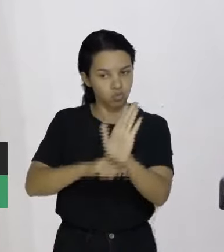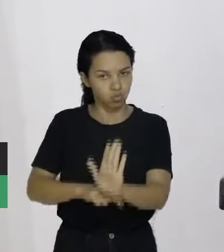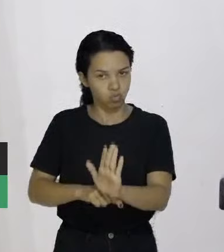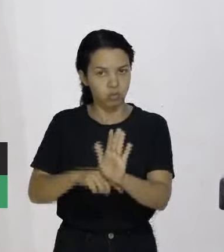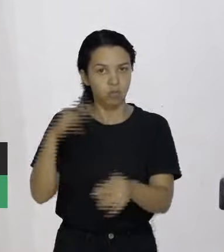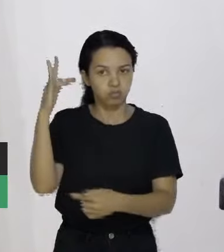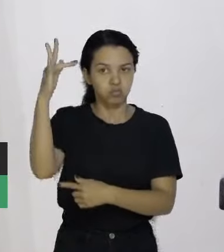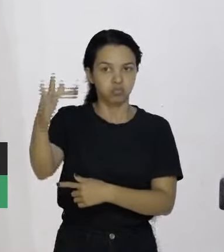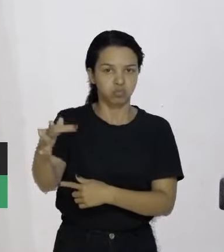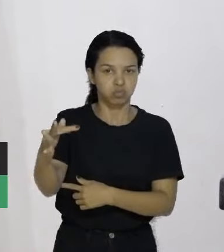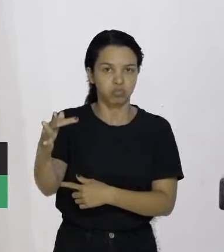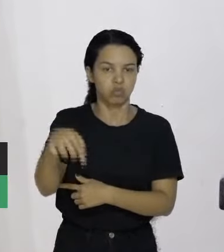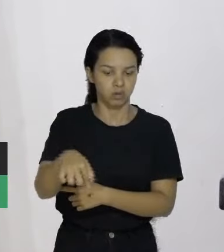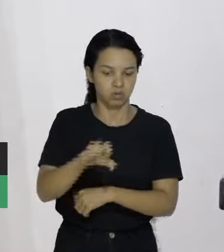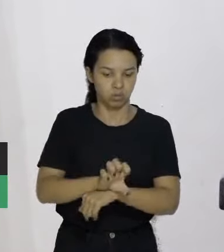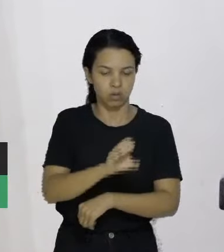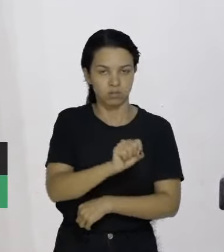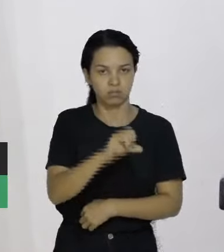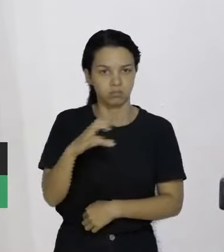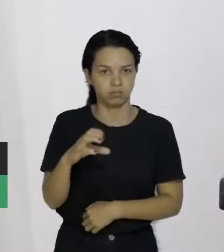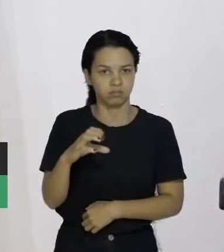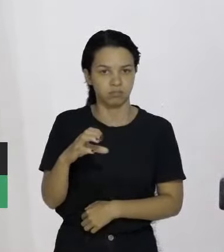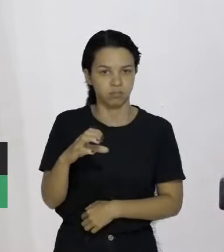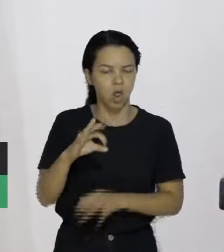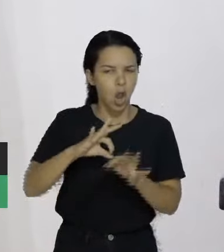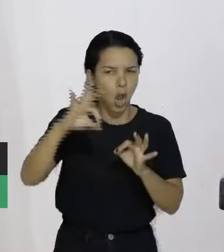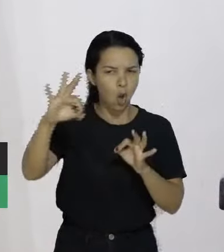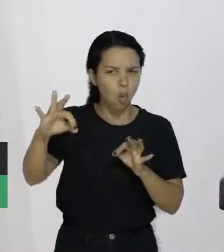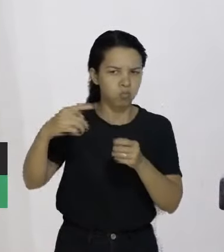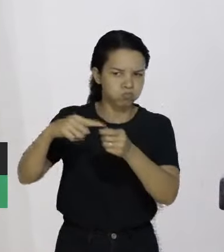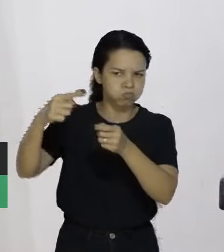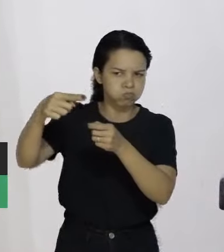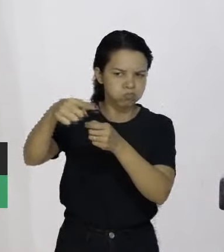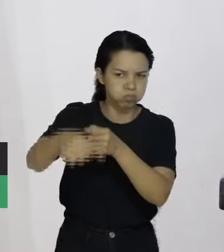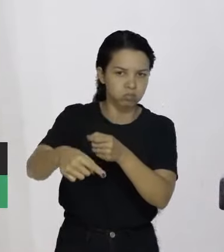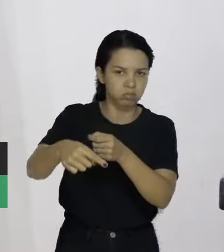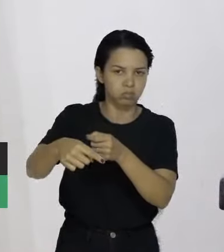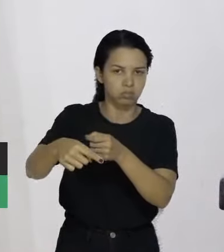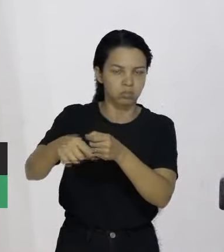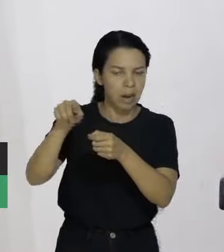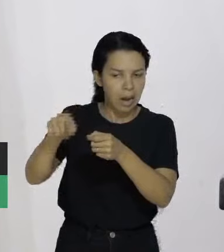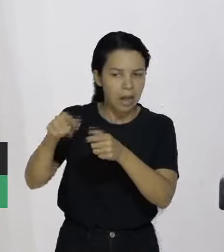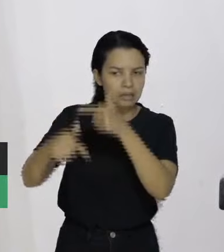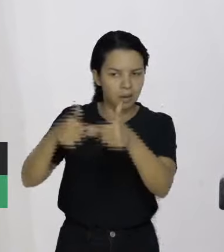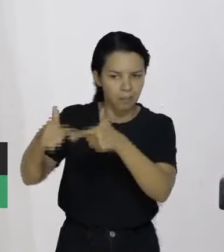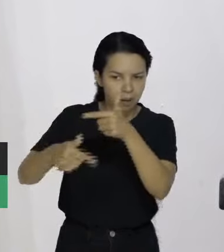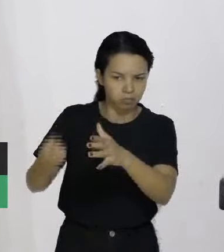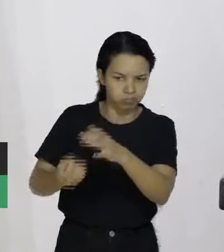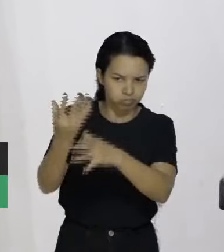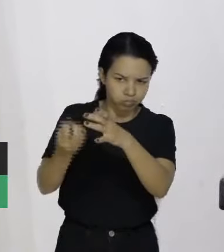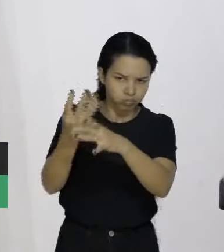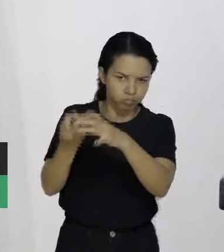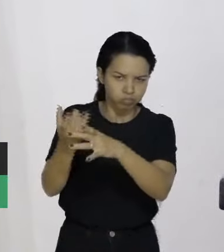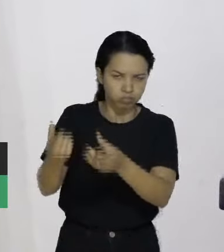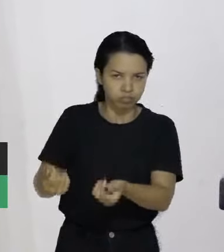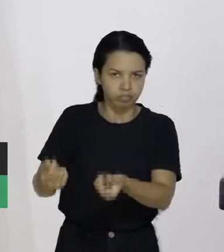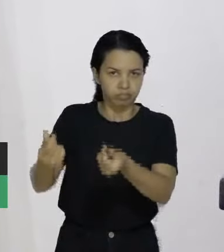no interior do Estado que tanto produz que tanto contribui para que na nossa